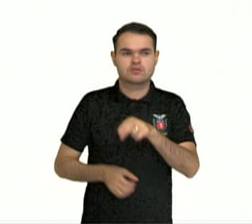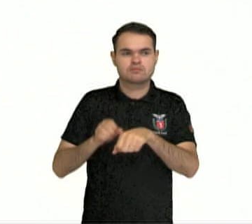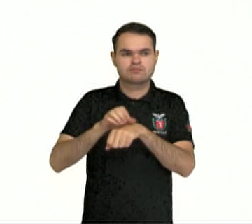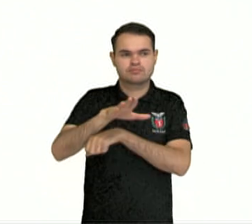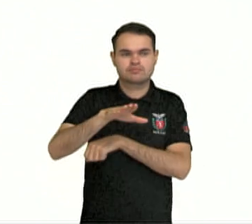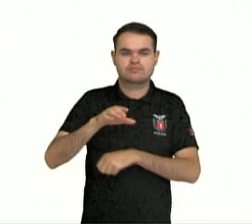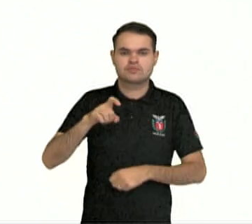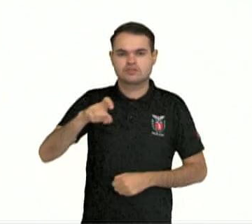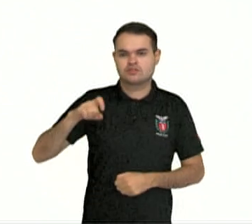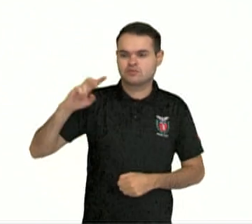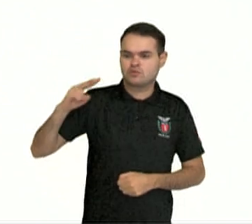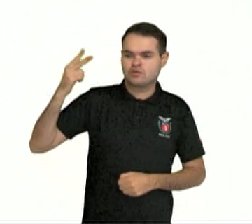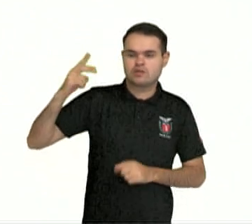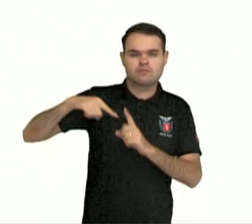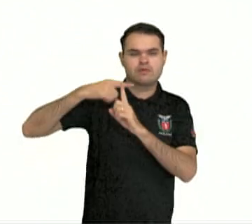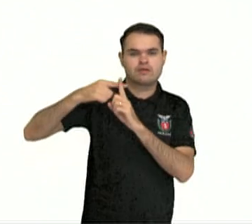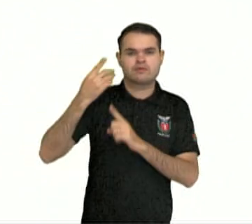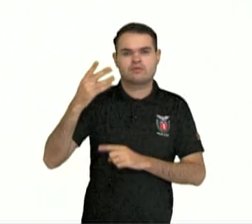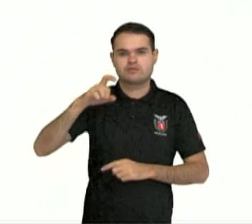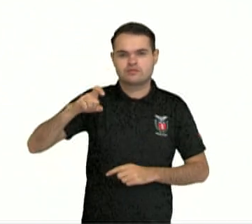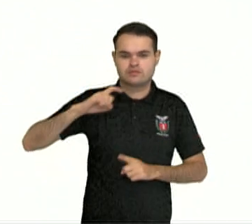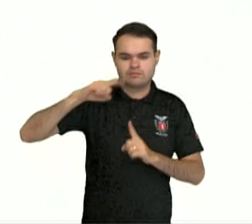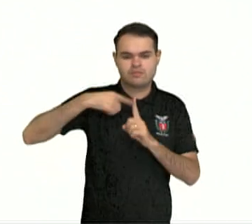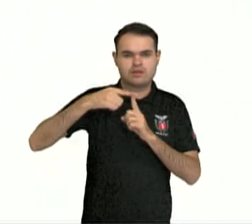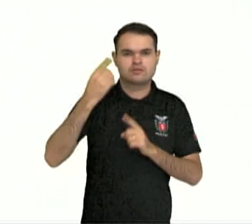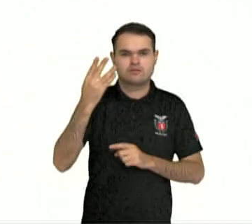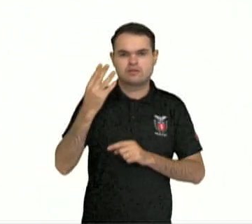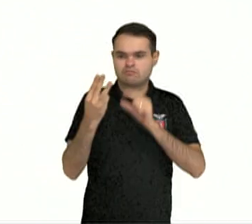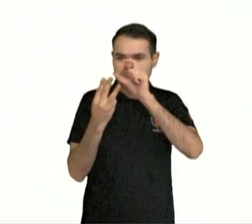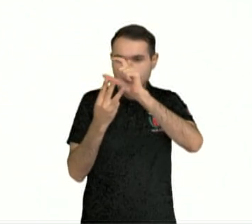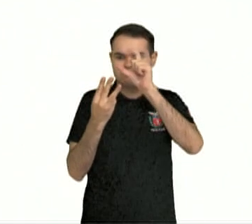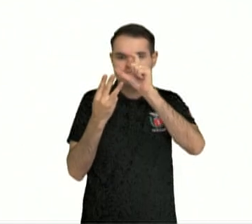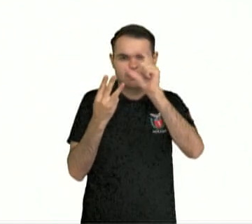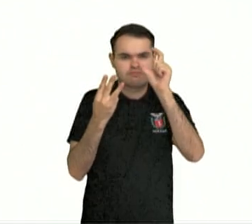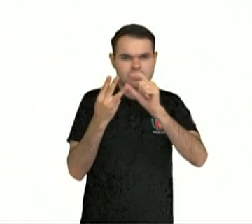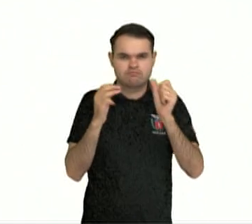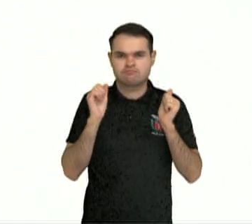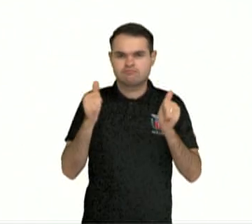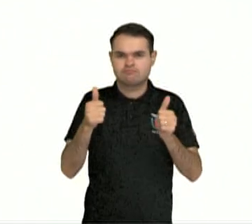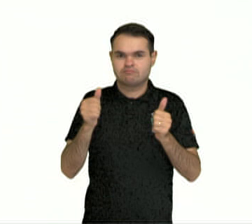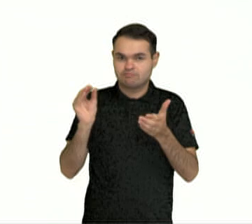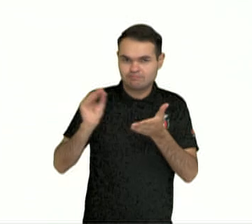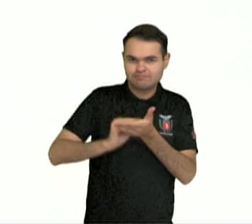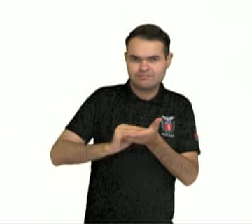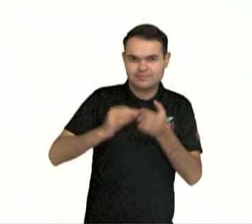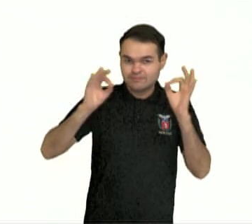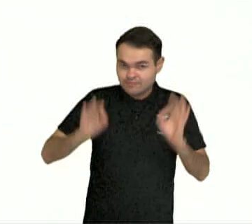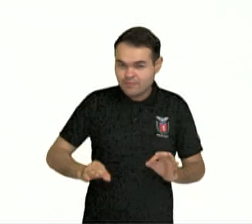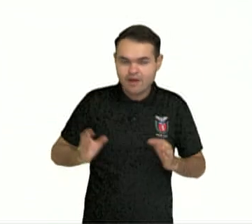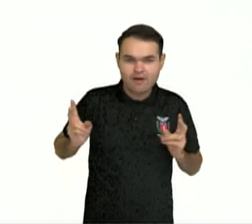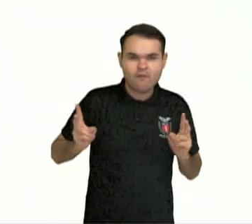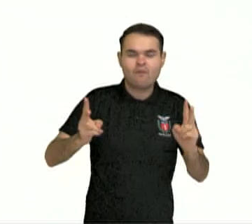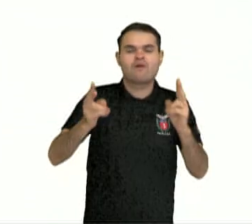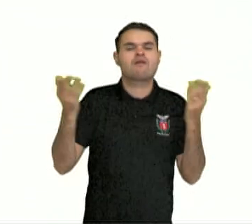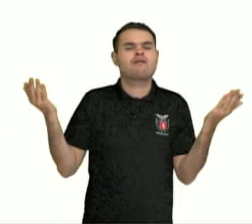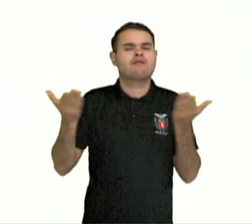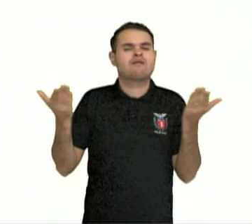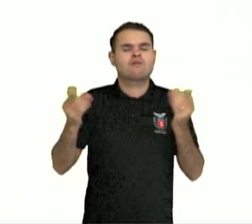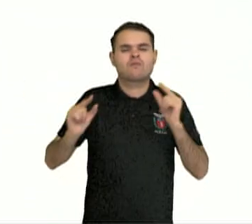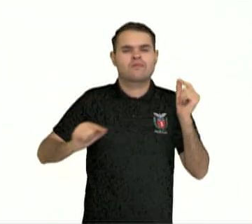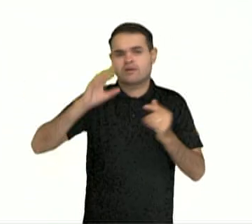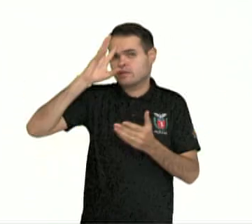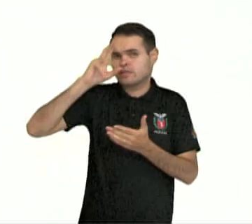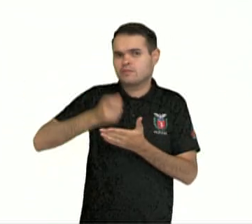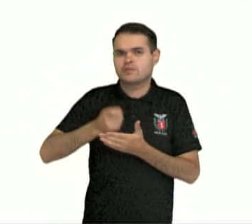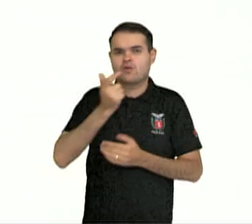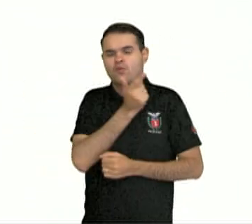ao quadrado mais 4x mais 4. Anotou aí? Marcou certinho? Então, beleza. Agora eu vou fazer o seguinte, eu vou determinar